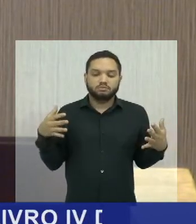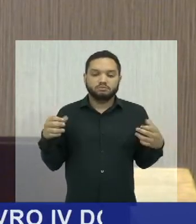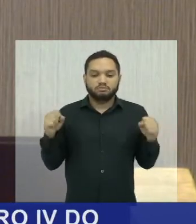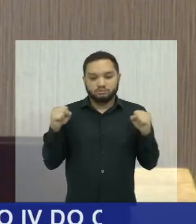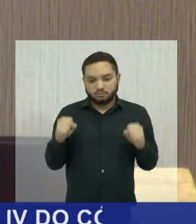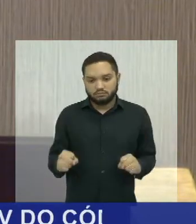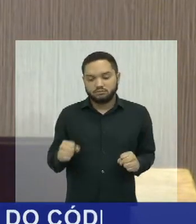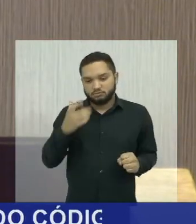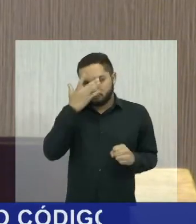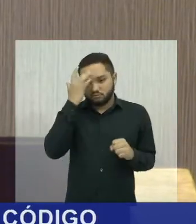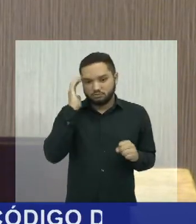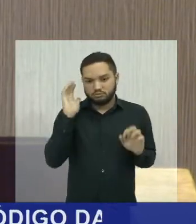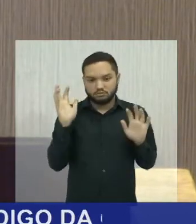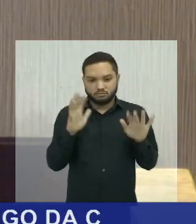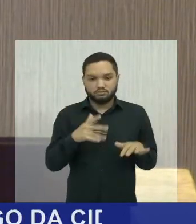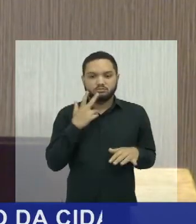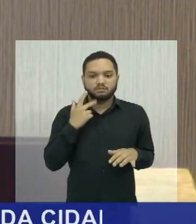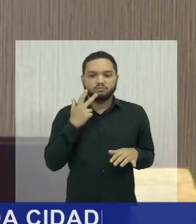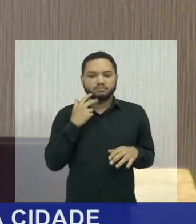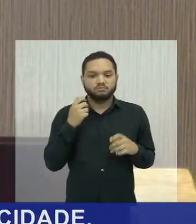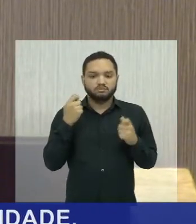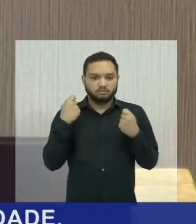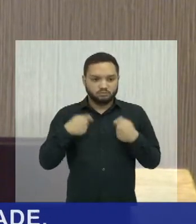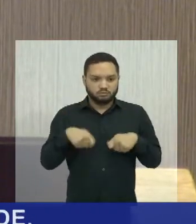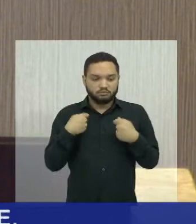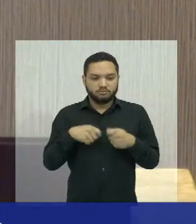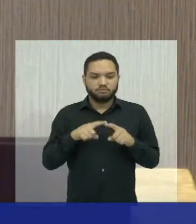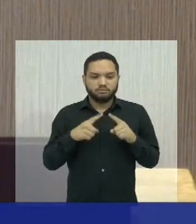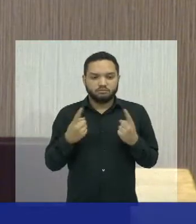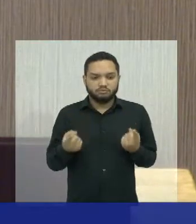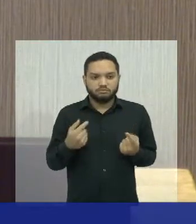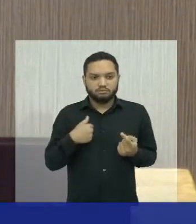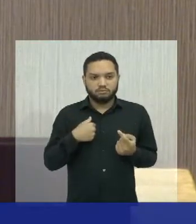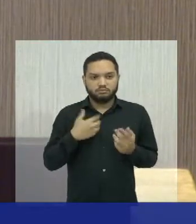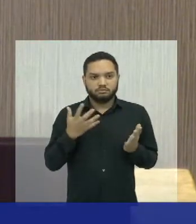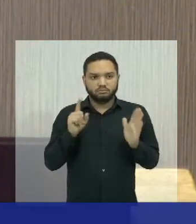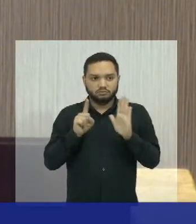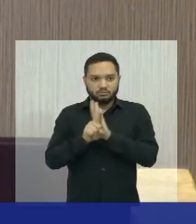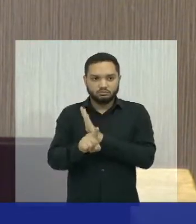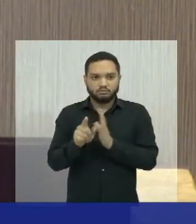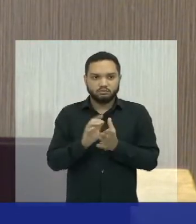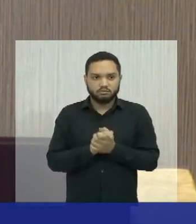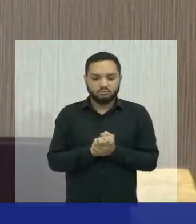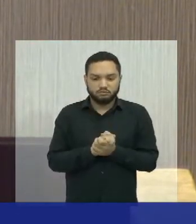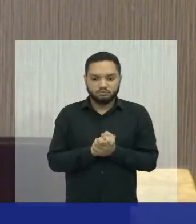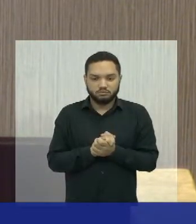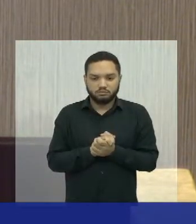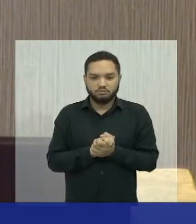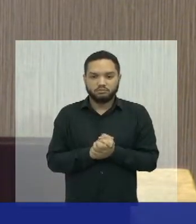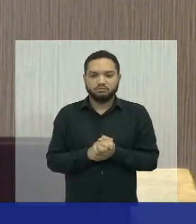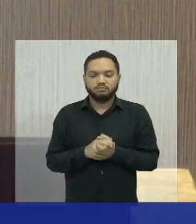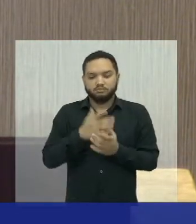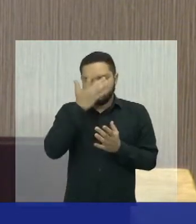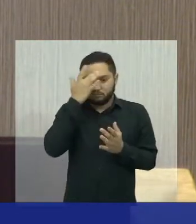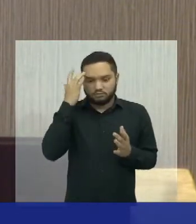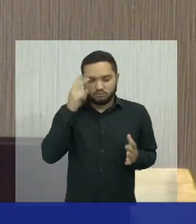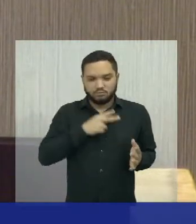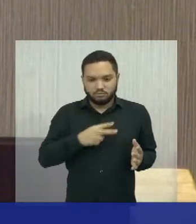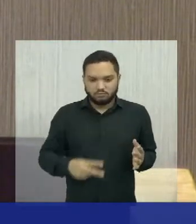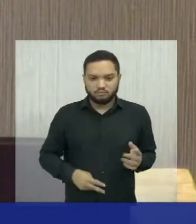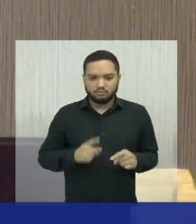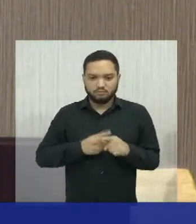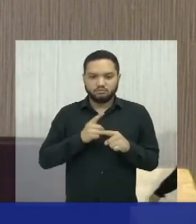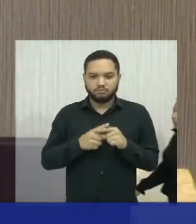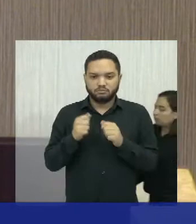ter a população de Fortaleza quase toda aqui dentro. Mas eu me faço uma pergunta. Os nobres vereadores, por que